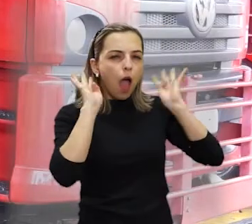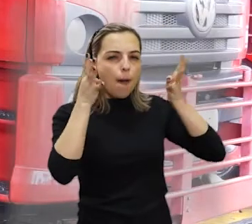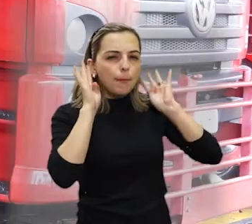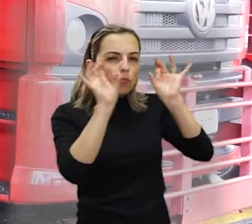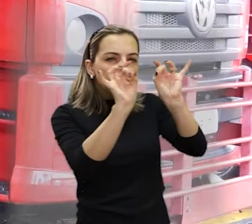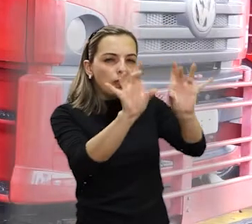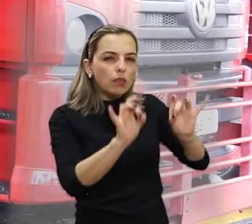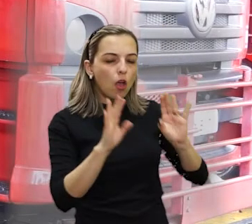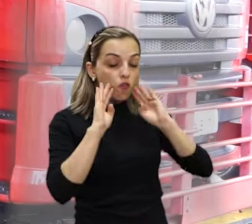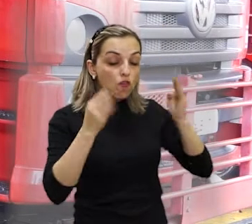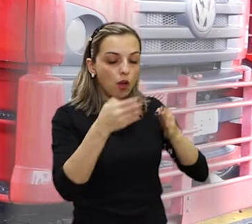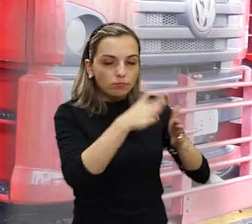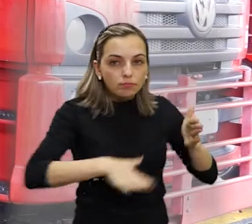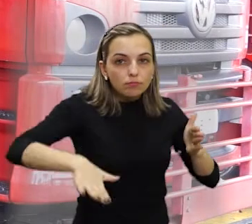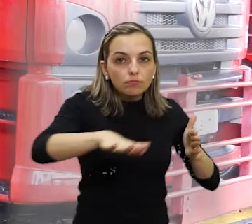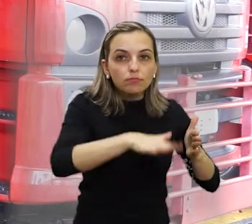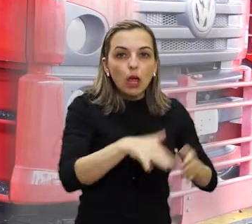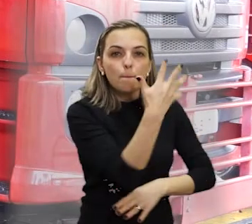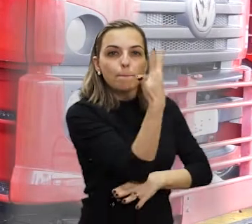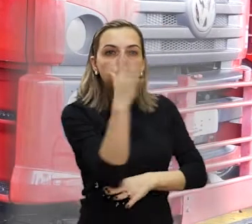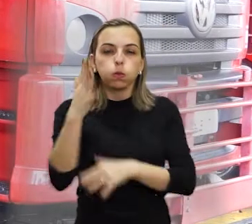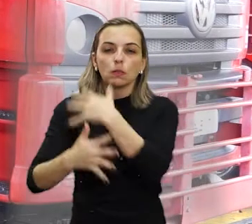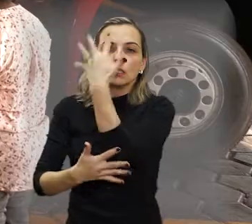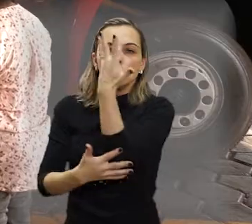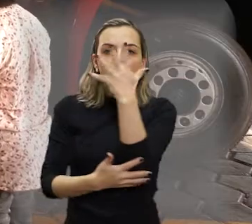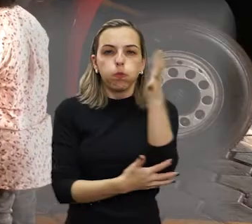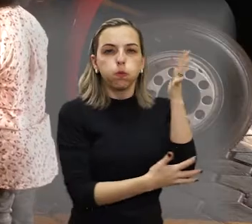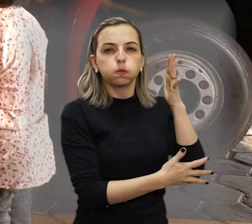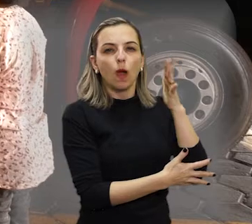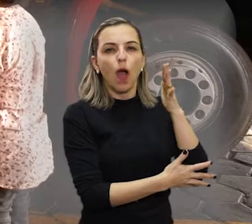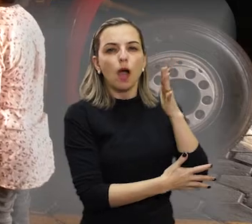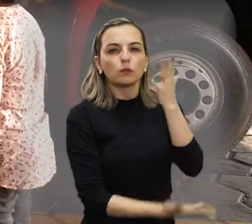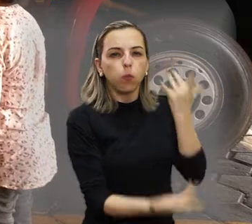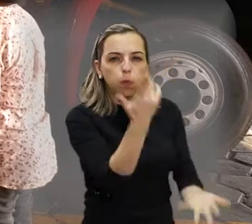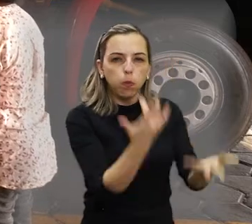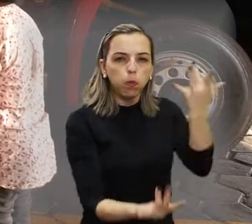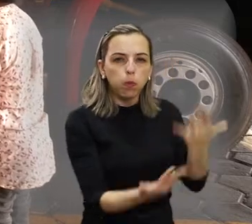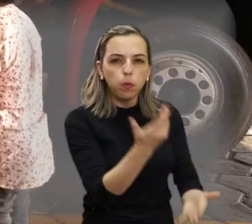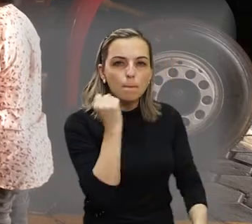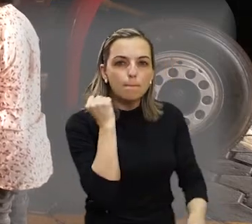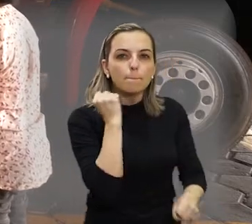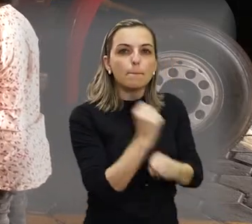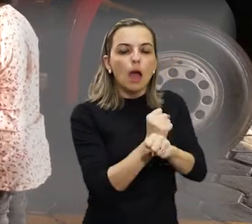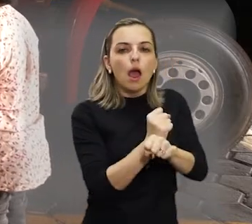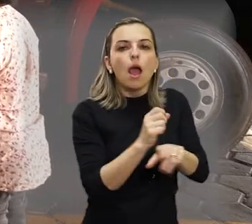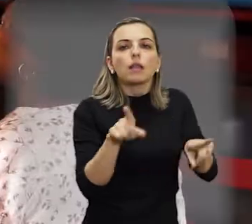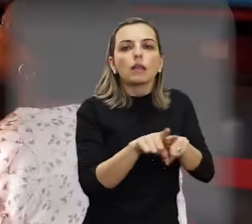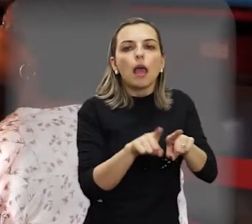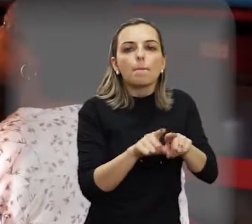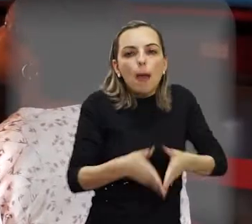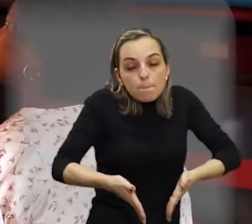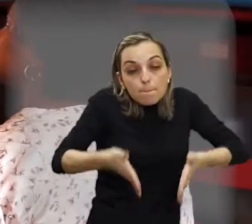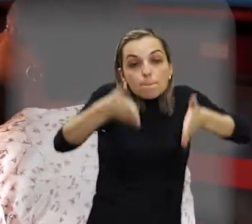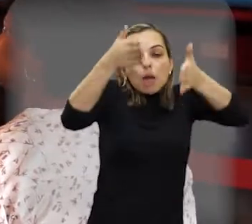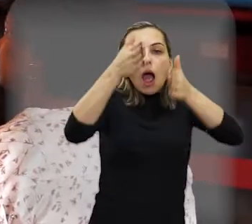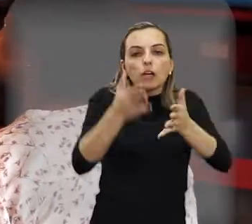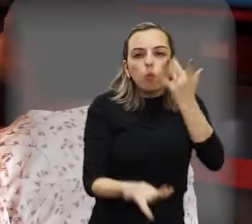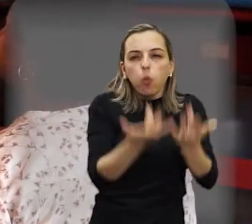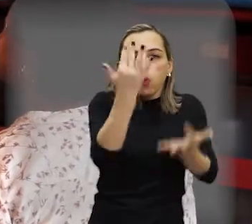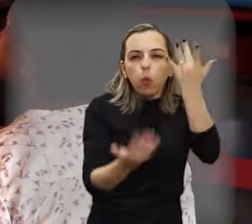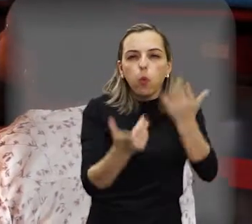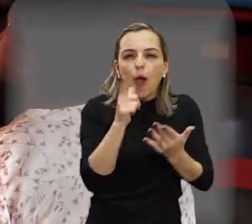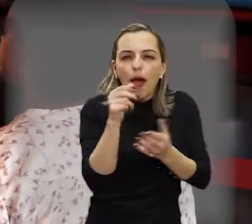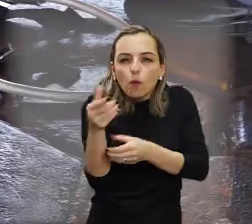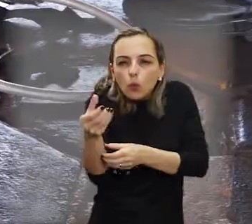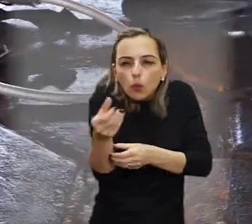mais específicos que nós temos aí para atendimento em fogo em coberturas vegetais, além de apoio de água em ocorrências em edificações também,